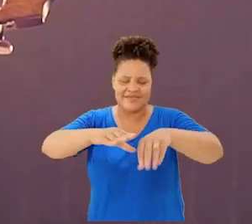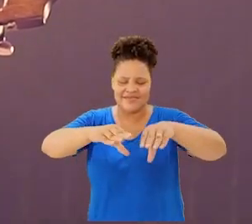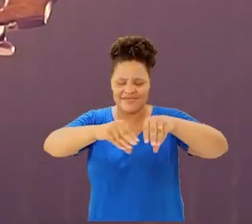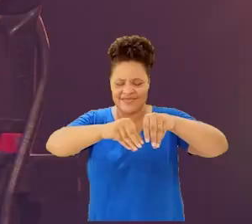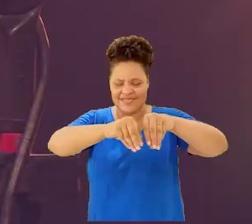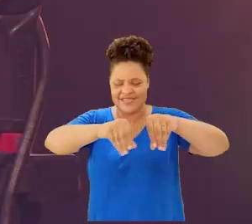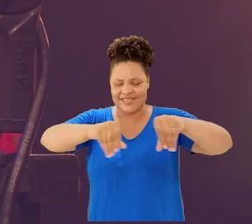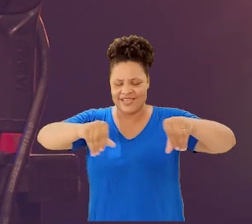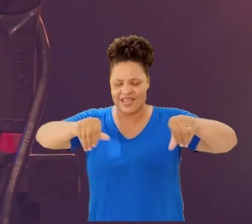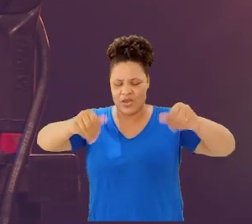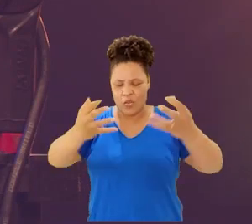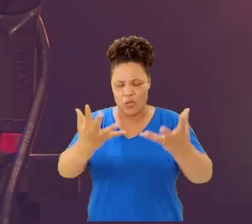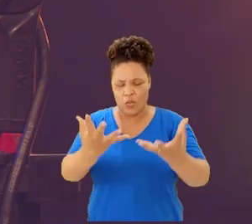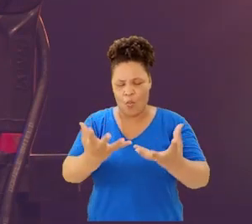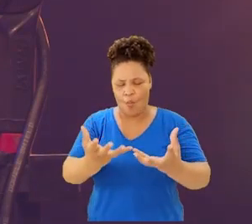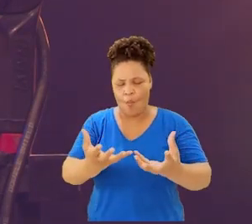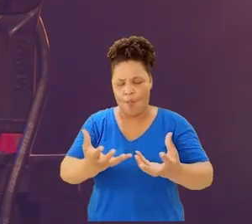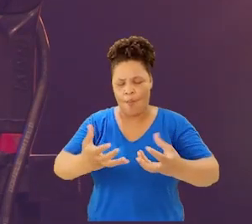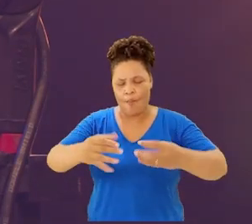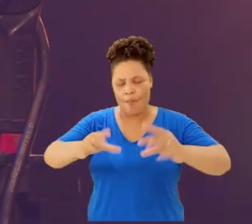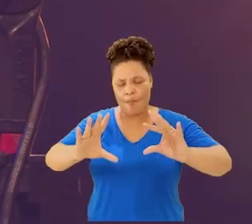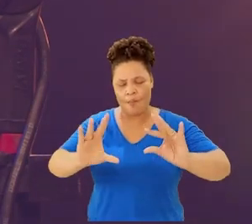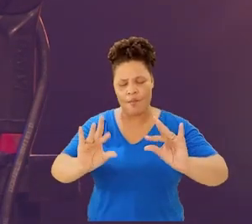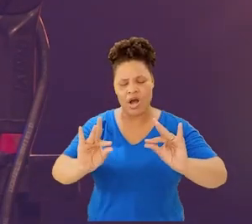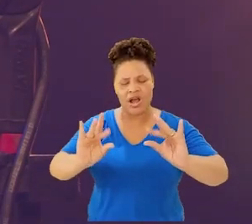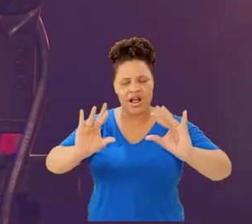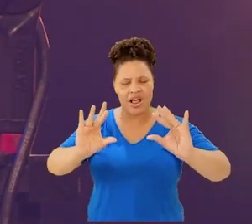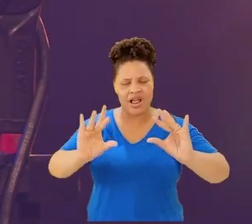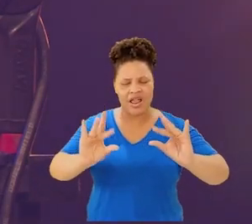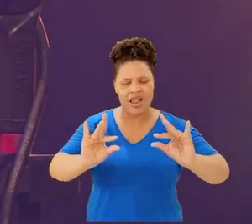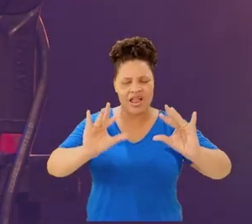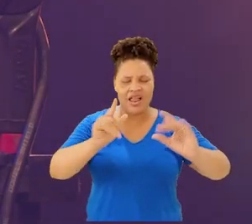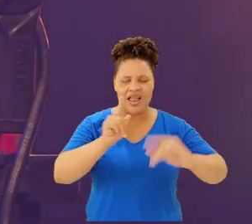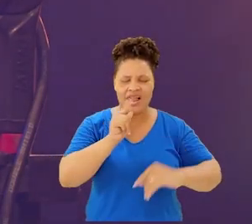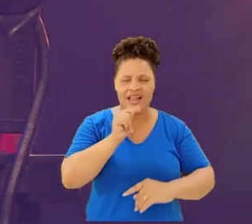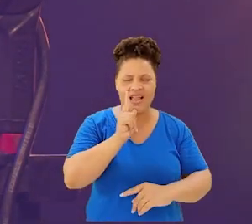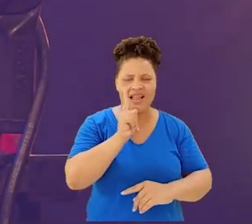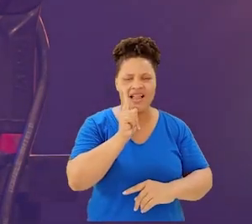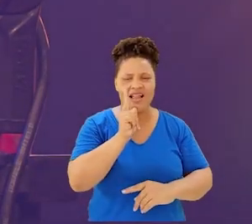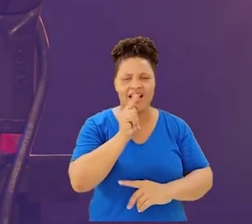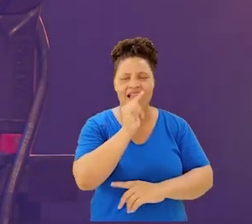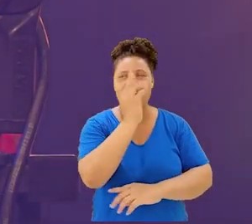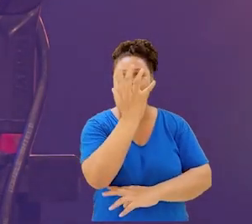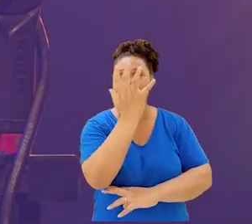molhada, catai o vento a dedos